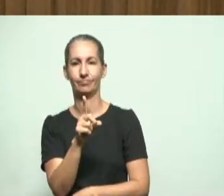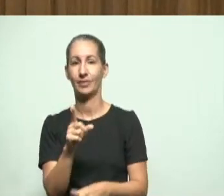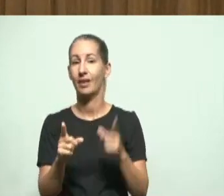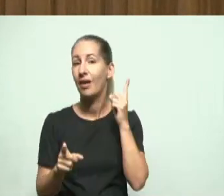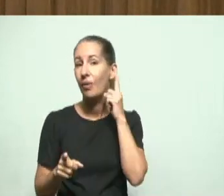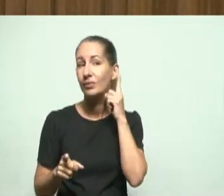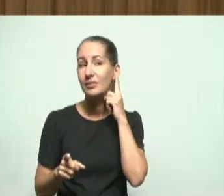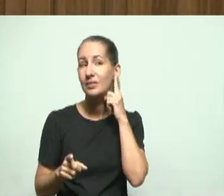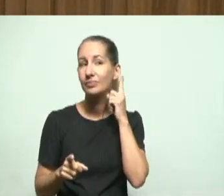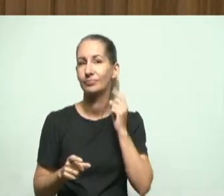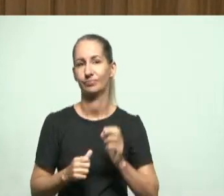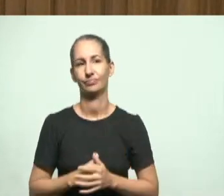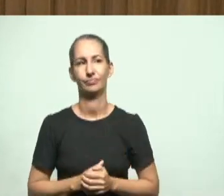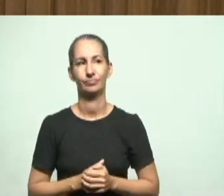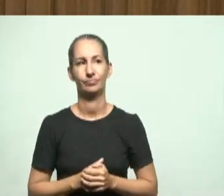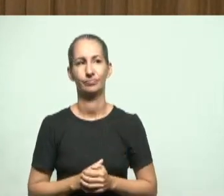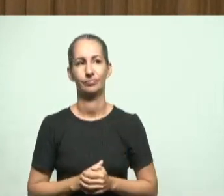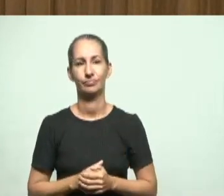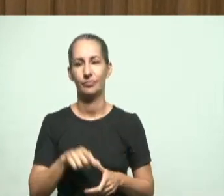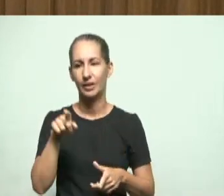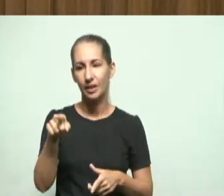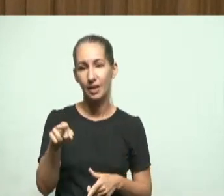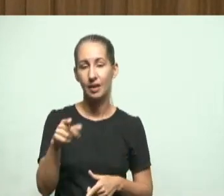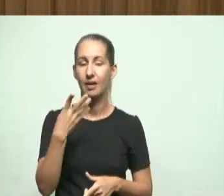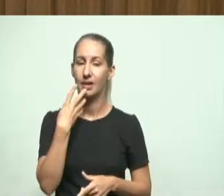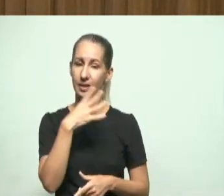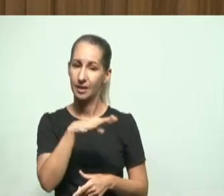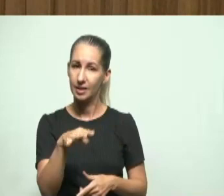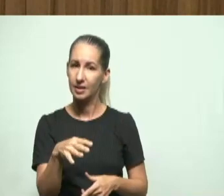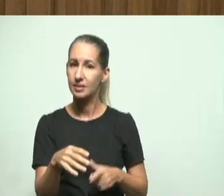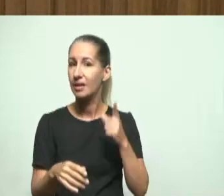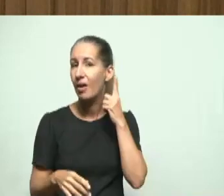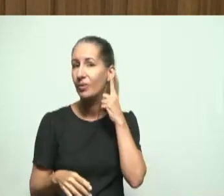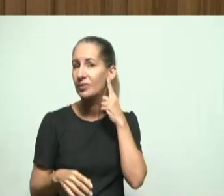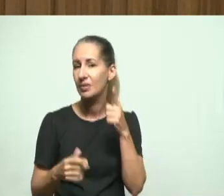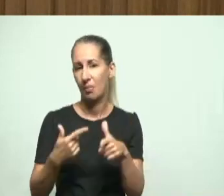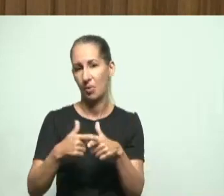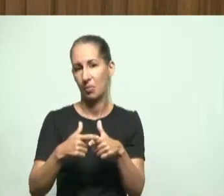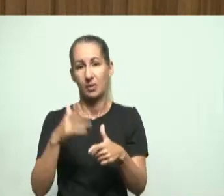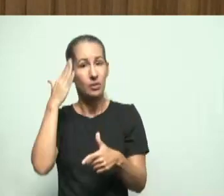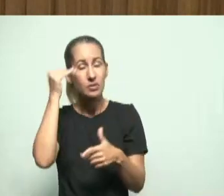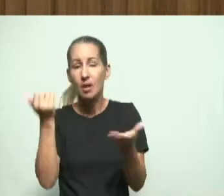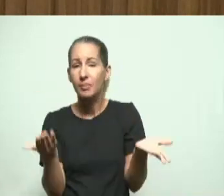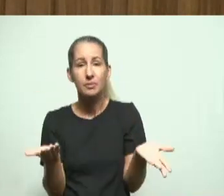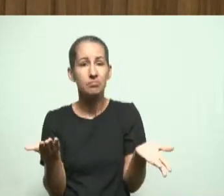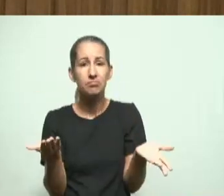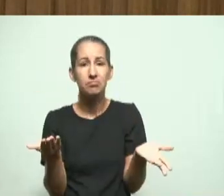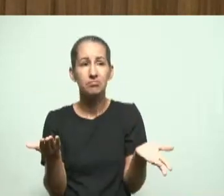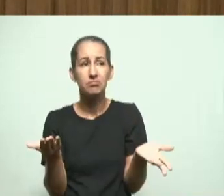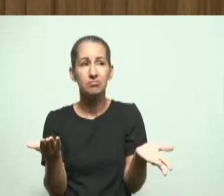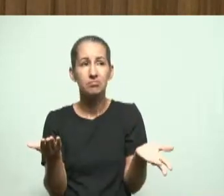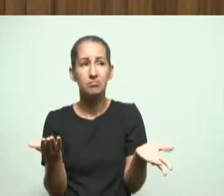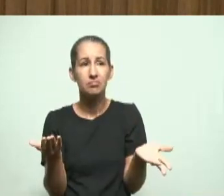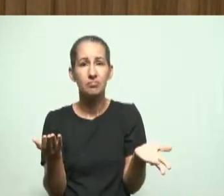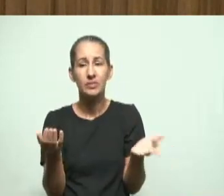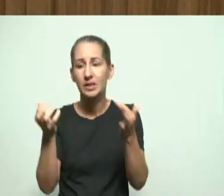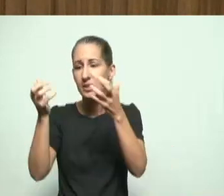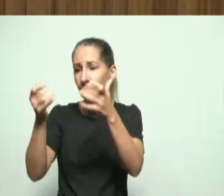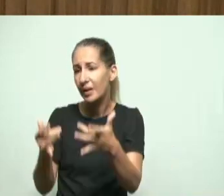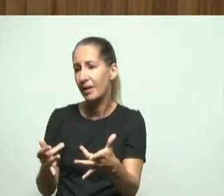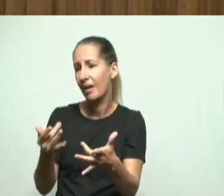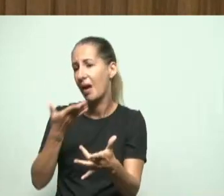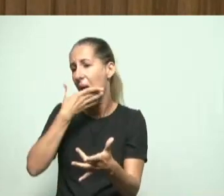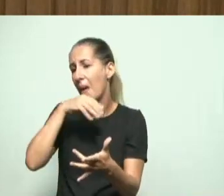da criança. A criança, às vezes, tem problemas de audição e a criança não sabe expressar para o pai,